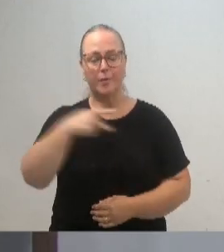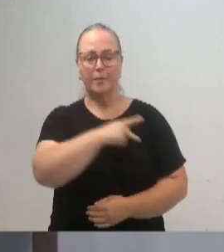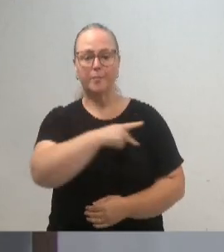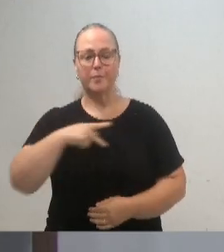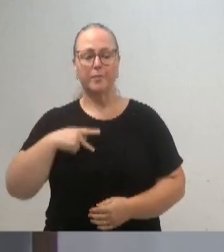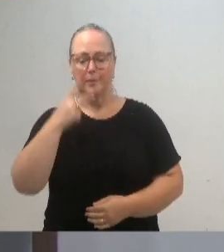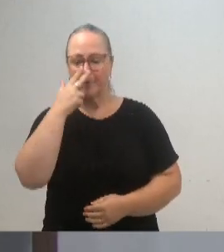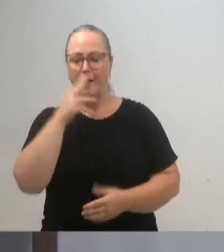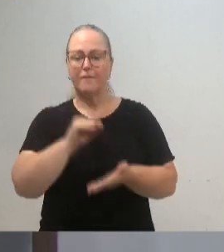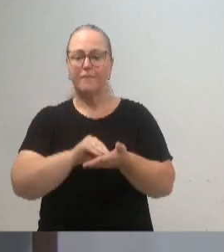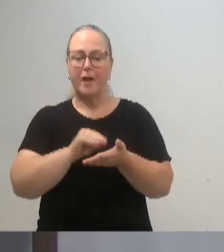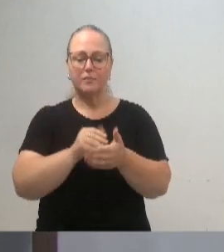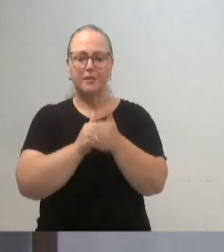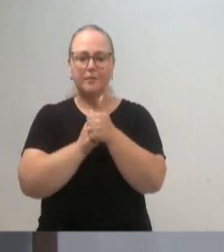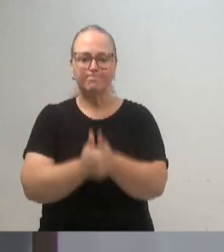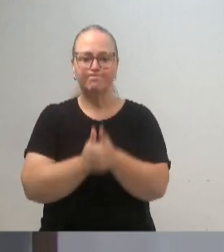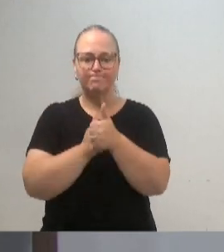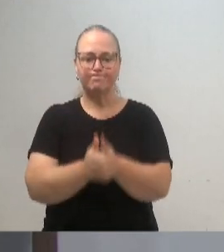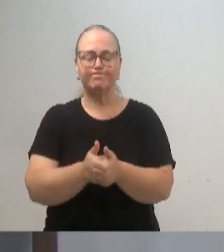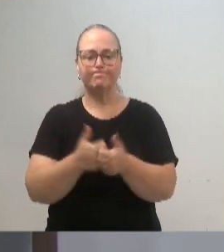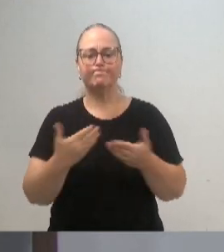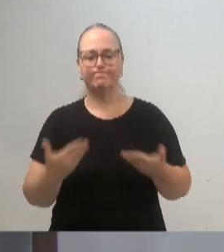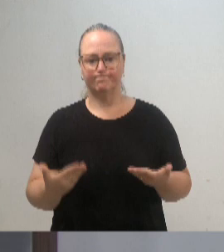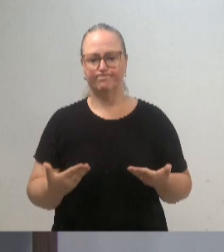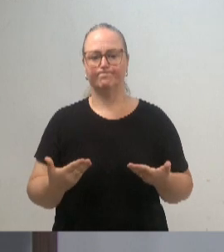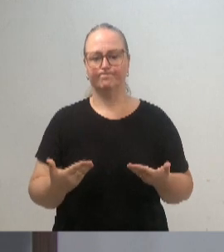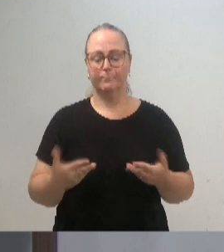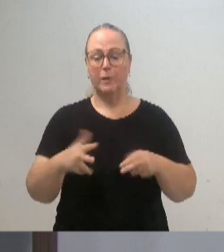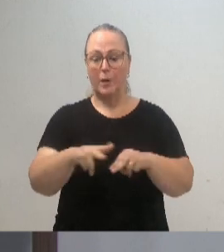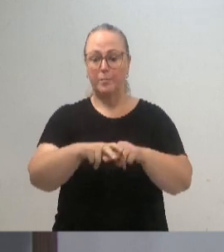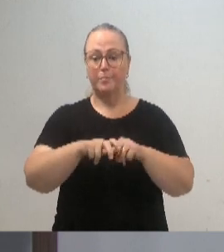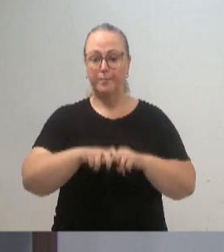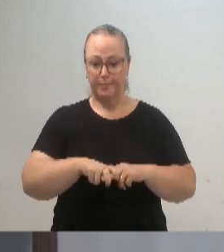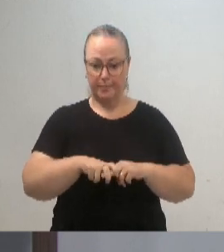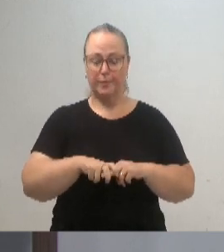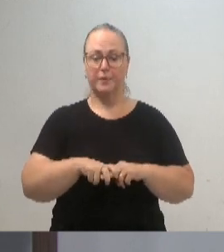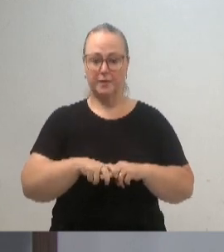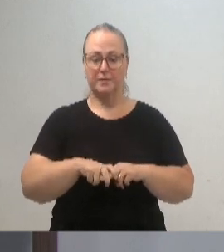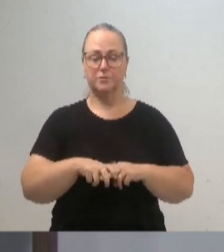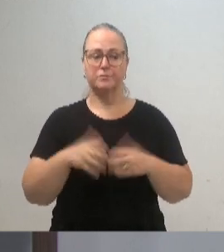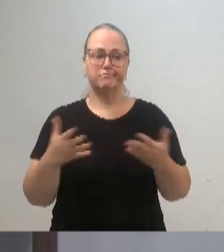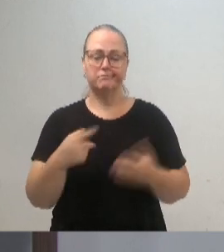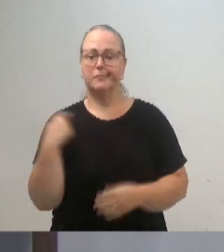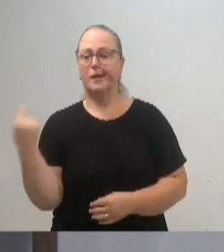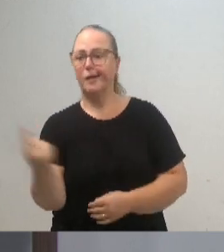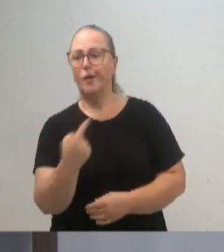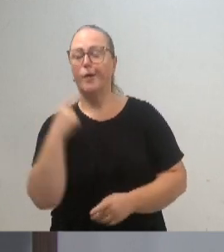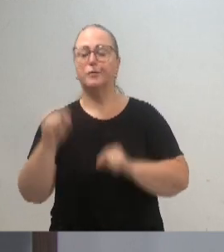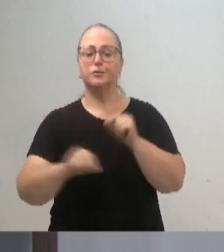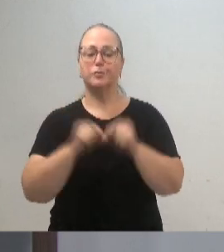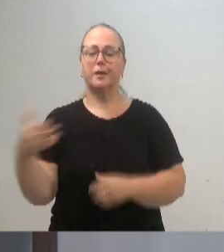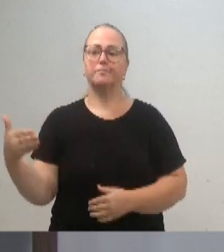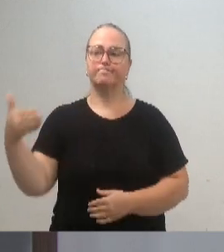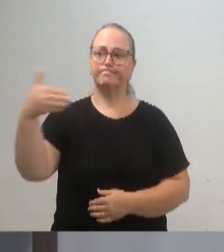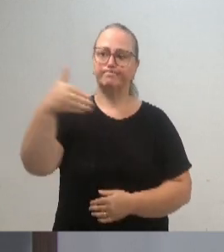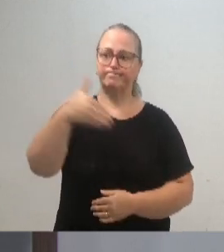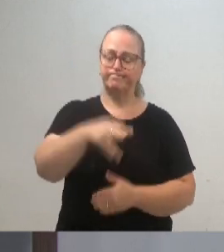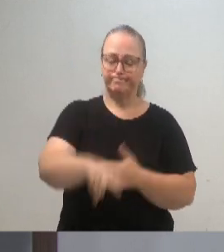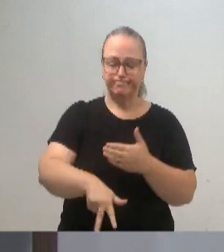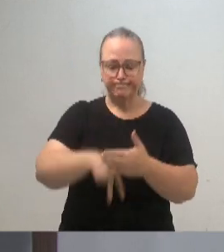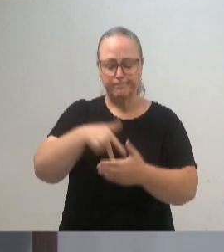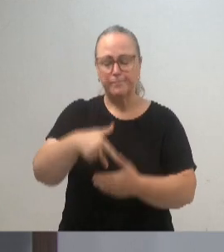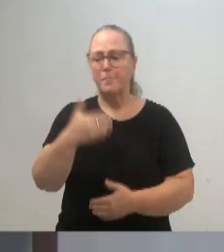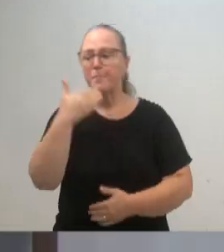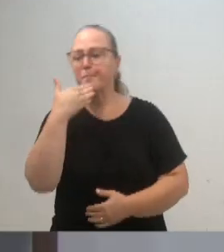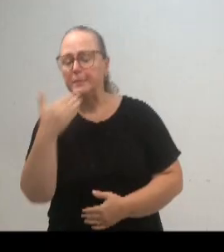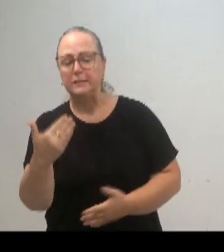nossa necessidade. Ao ponto de que, por vezes, a gente precisa vir aqui à Casa Legislativa reclamar algo, pedir